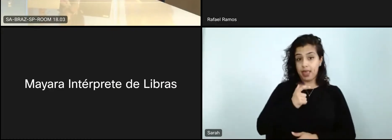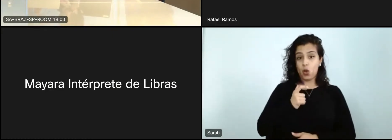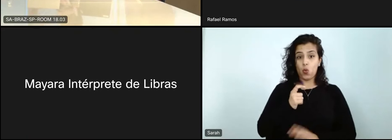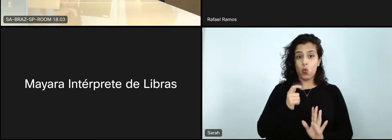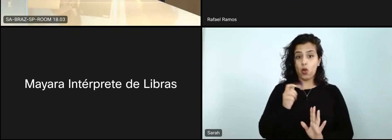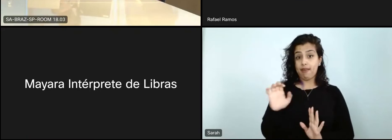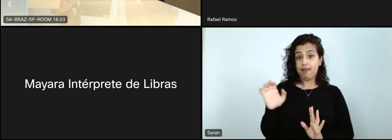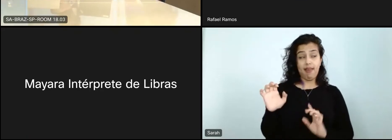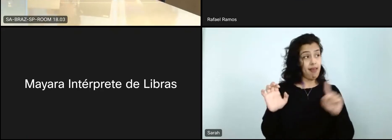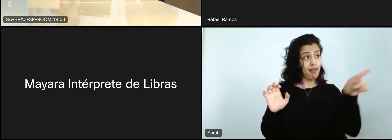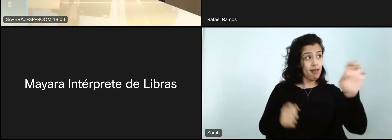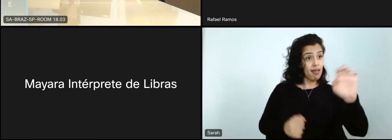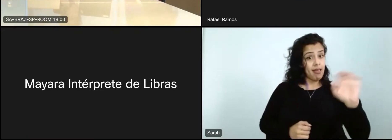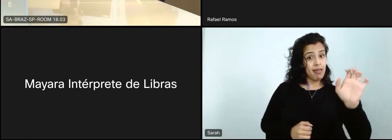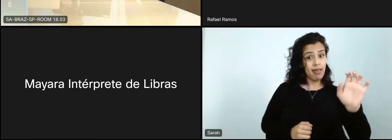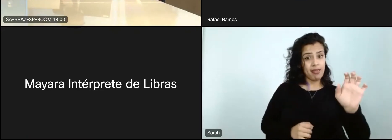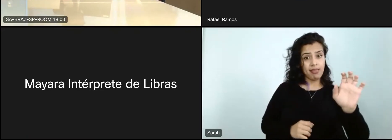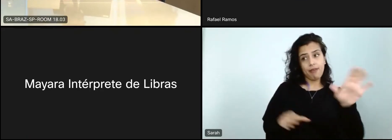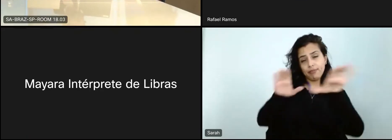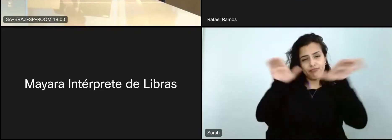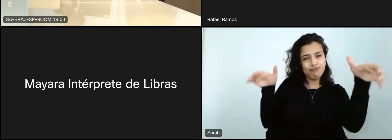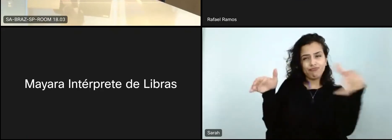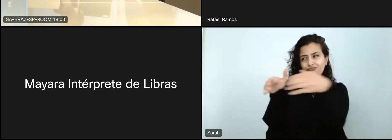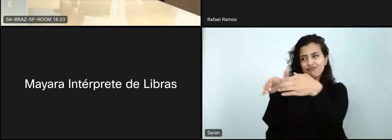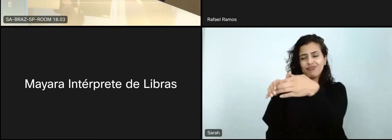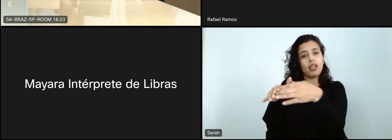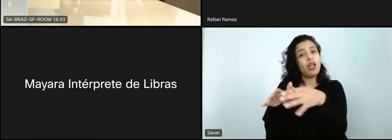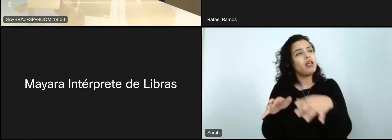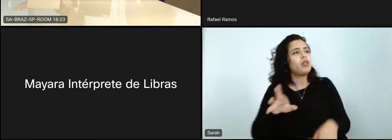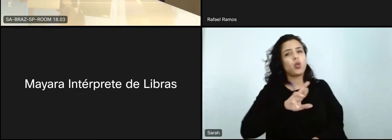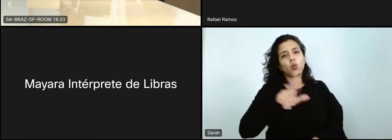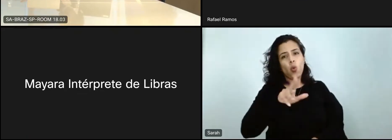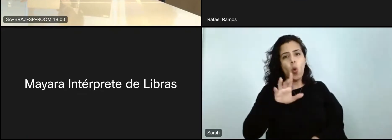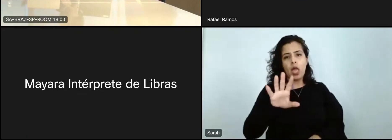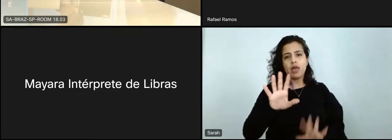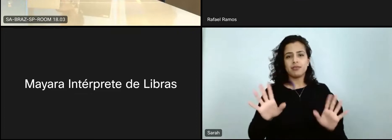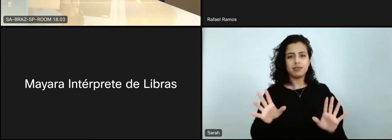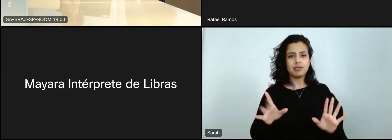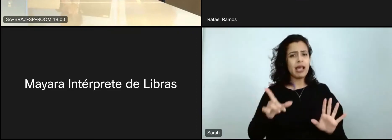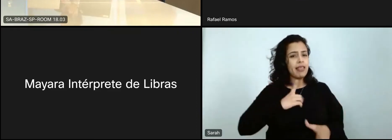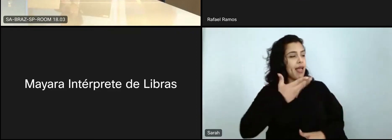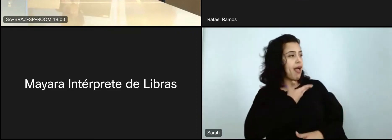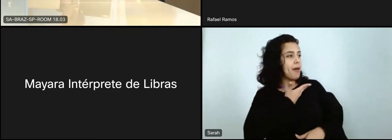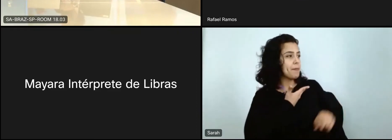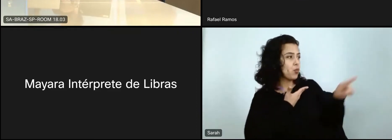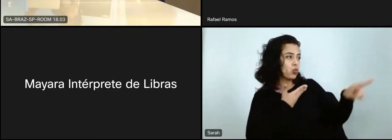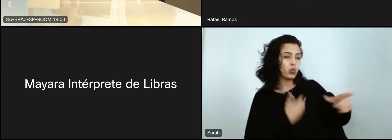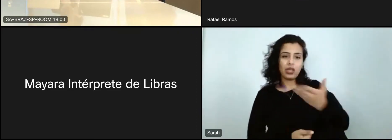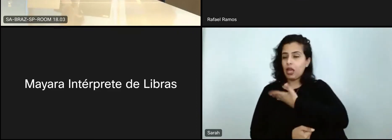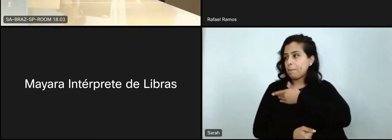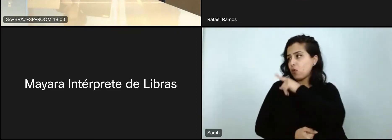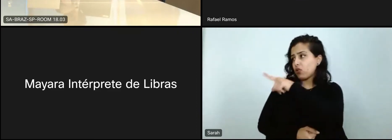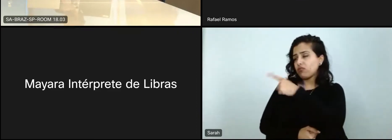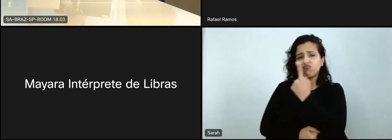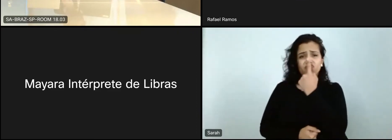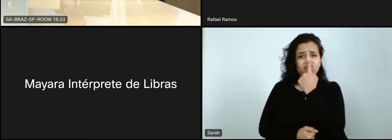gay ali, eles vão ser coleguinhas, assim. Não é assim que funciona, né? A gente tem vários amigos, a gente acaba se aproximando de quem? De pessoas que a gente tem